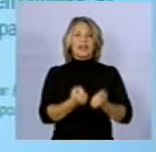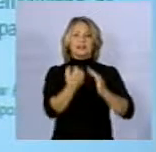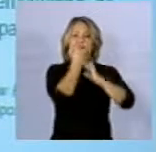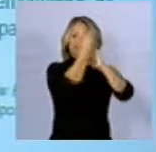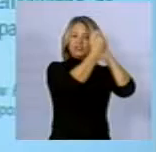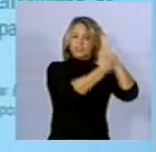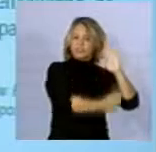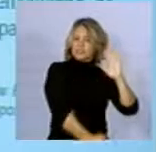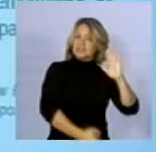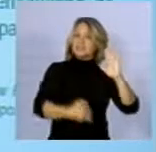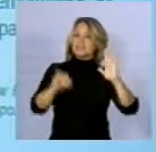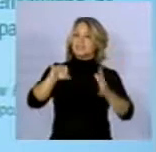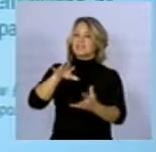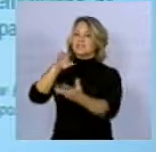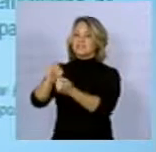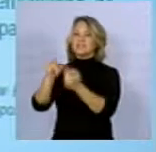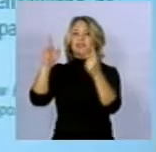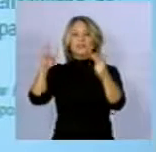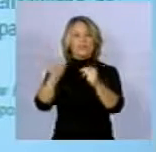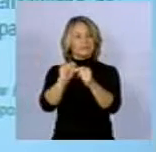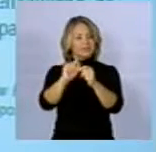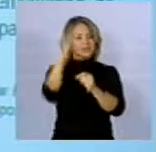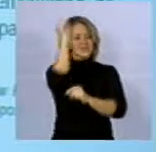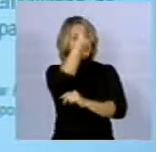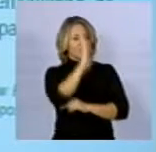Brasil fez. Mas, ao mesmo tempo,